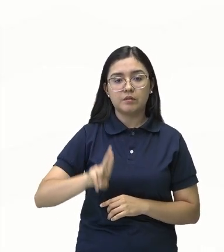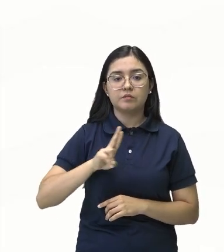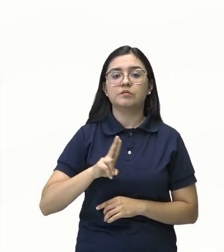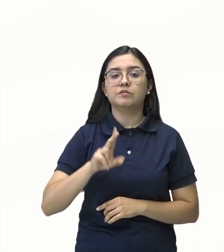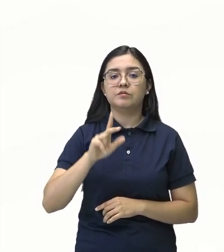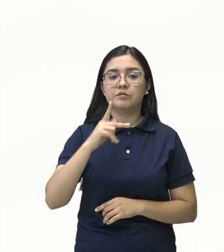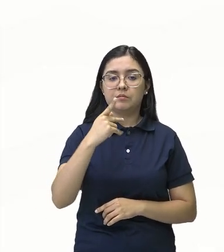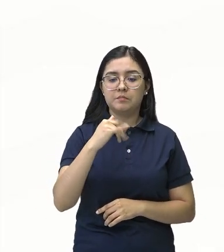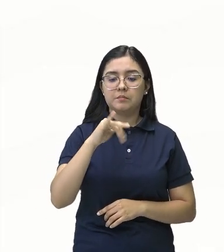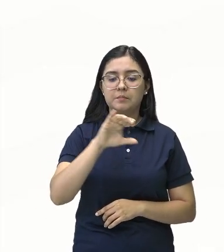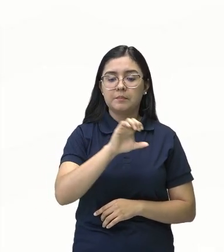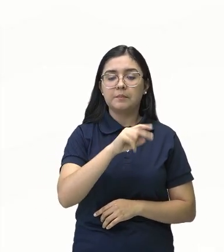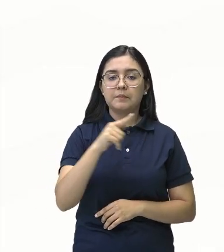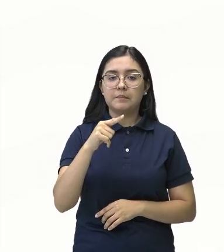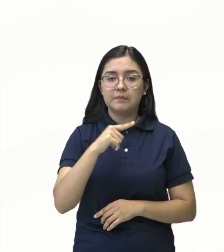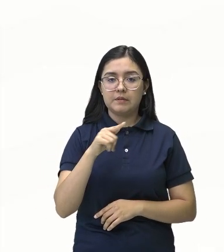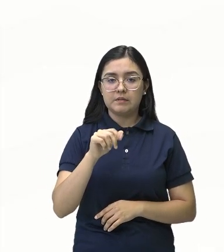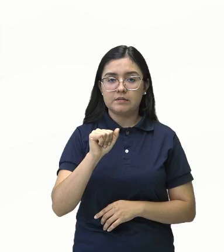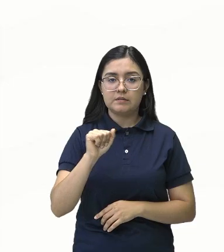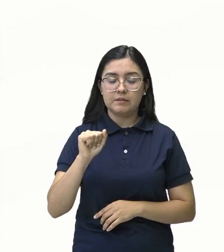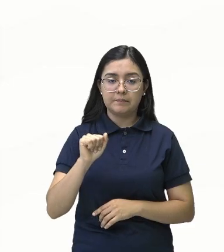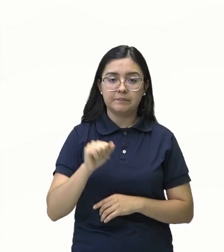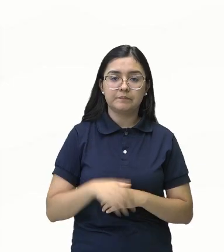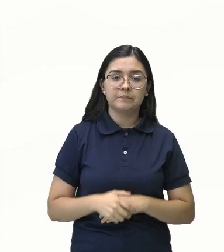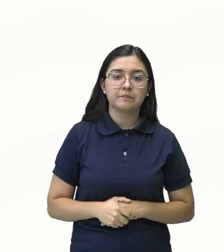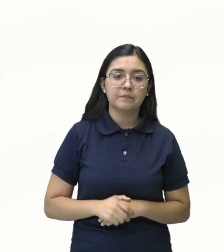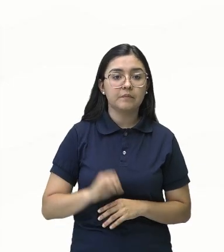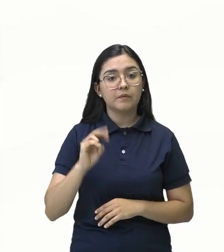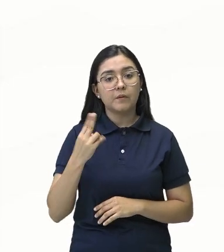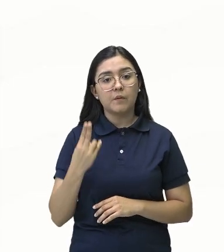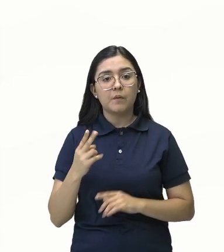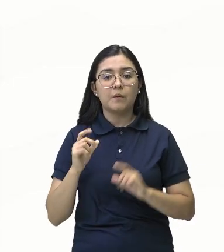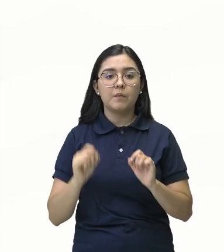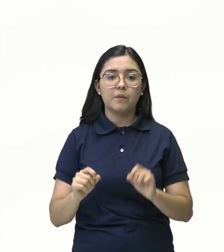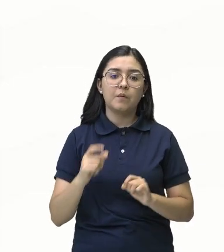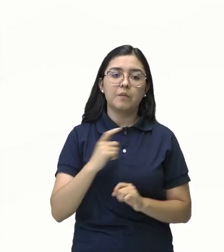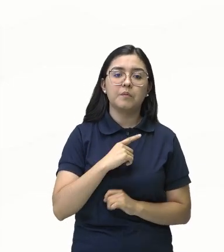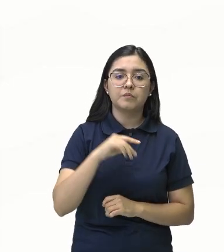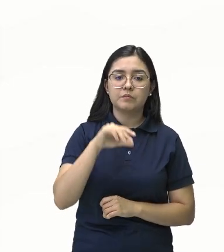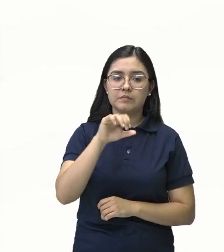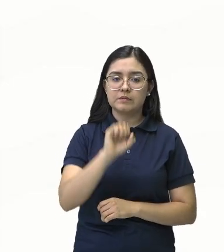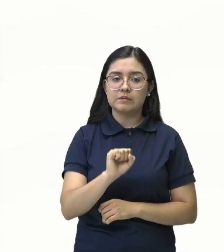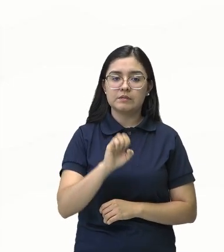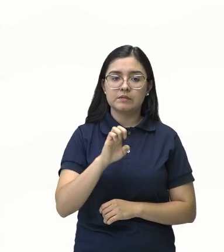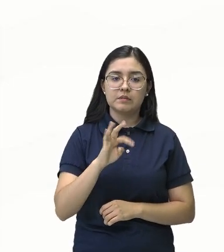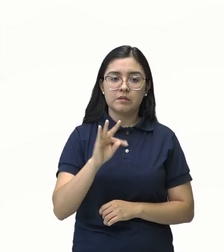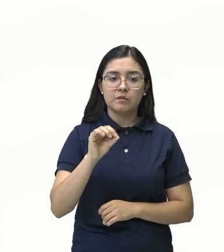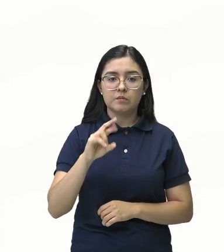de pizza, ou gráfico de setores.